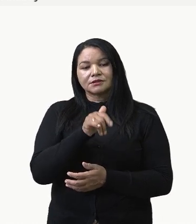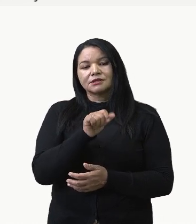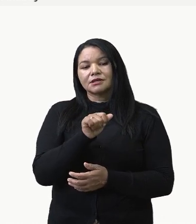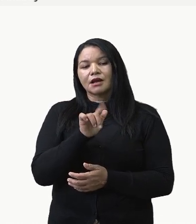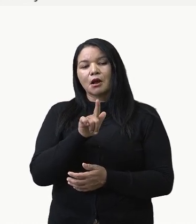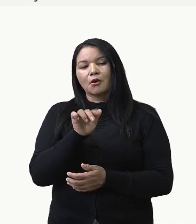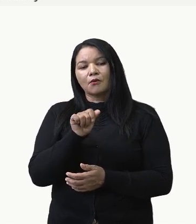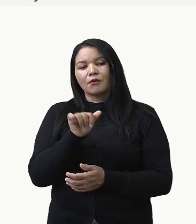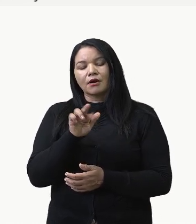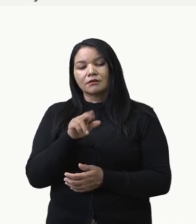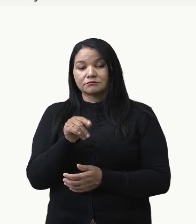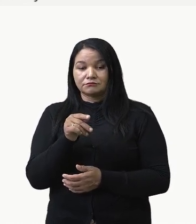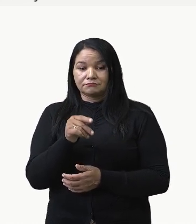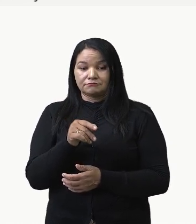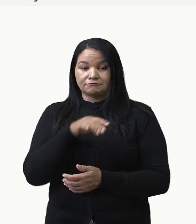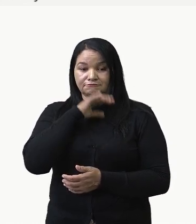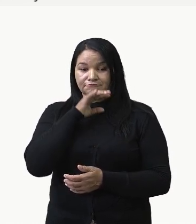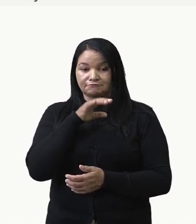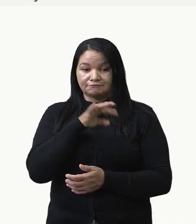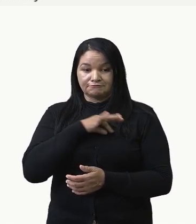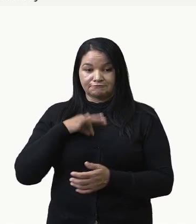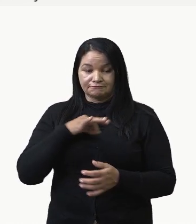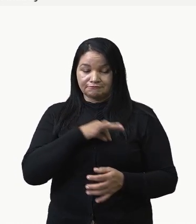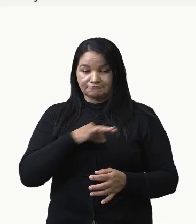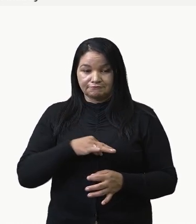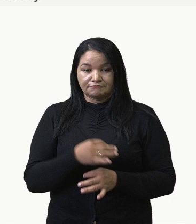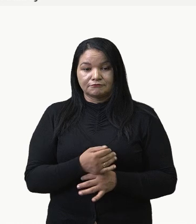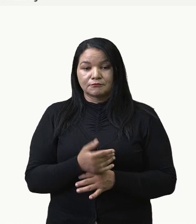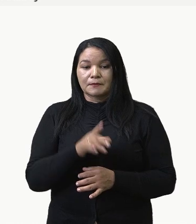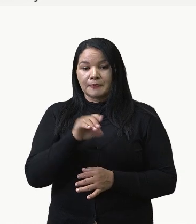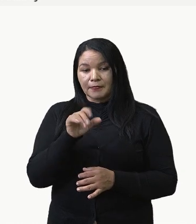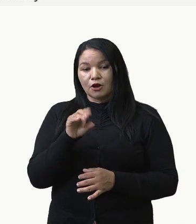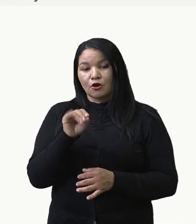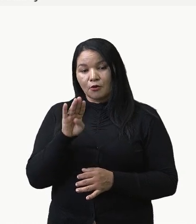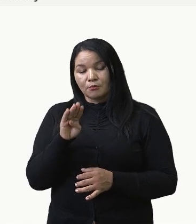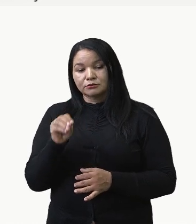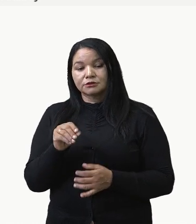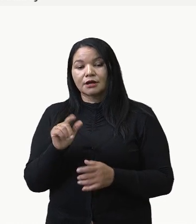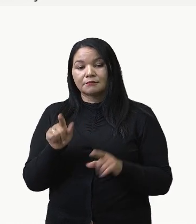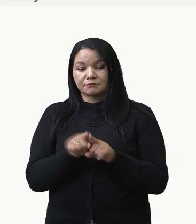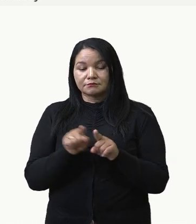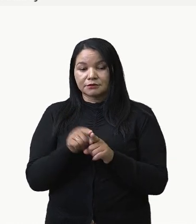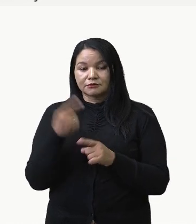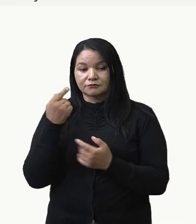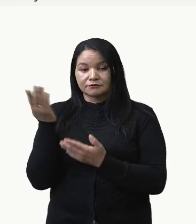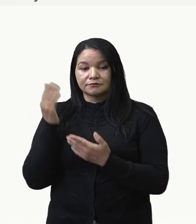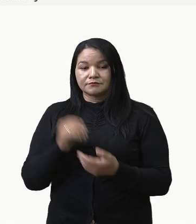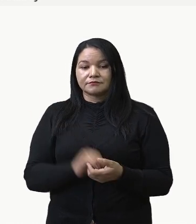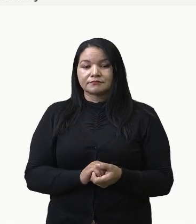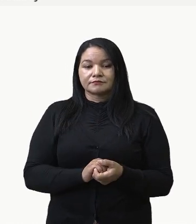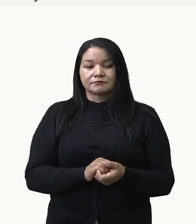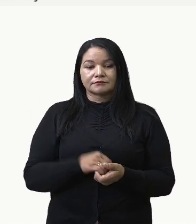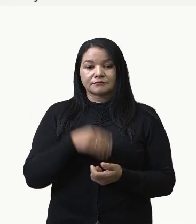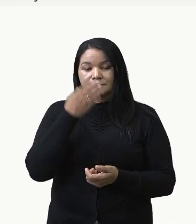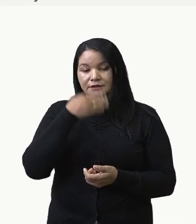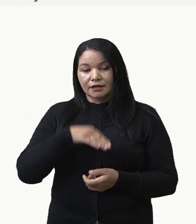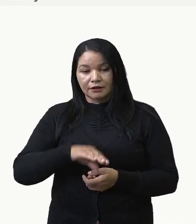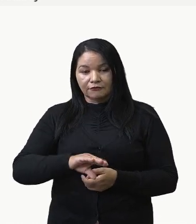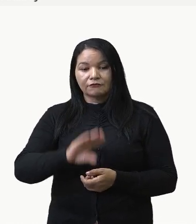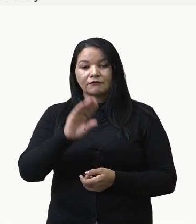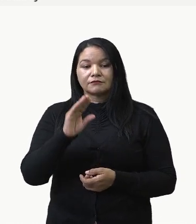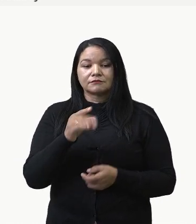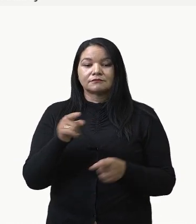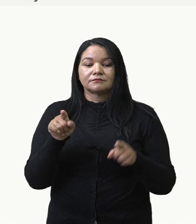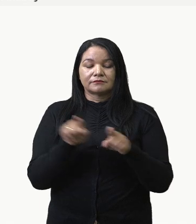a onça Lobo também não muda no espanhol no português espanhol a mesma coisa elefante também é só a